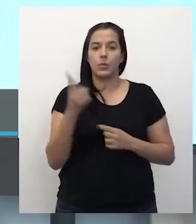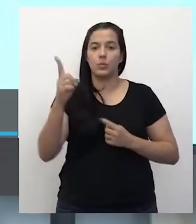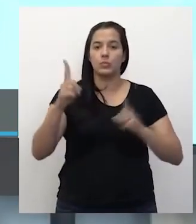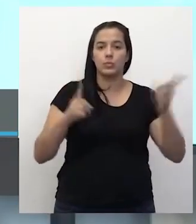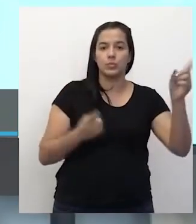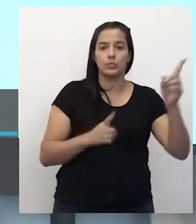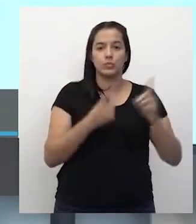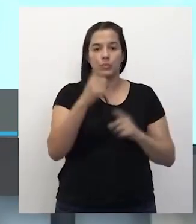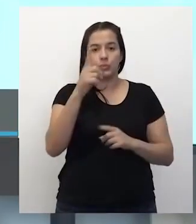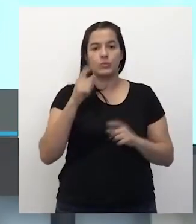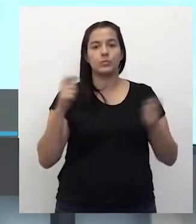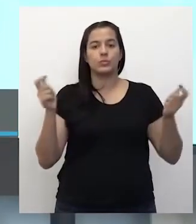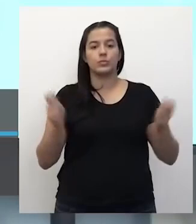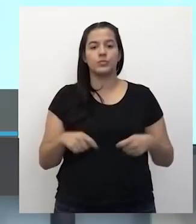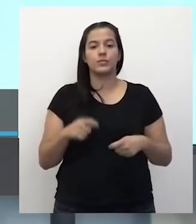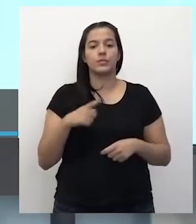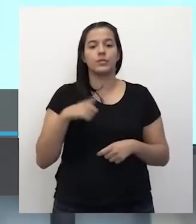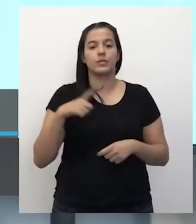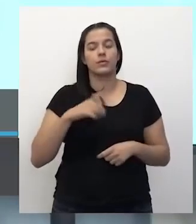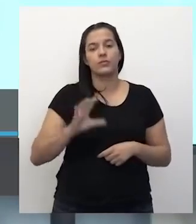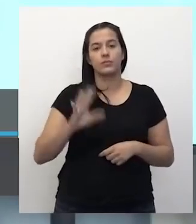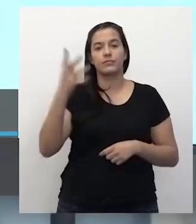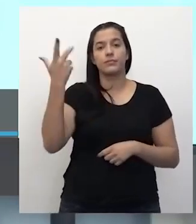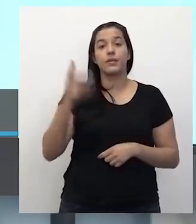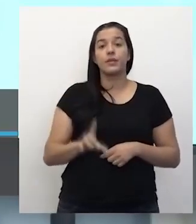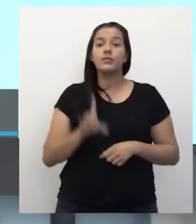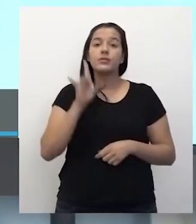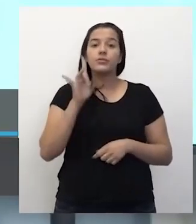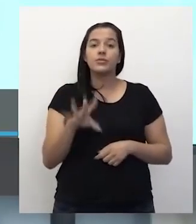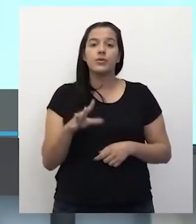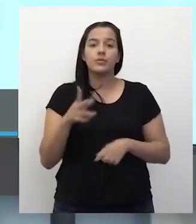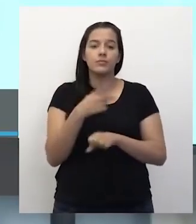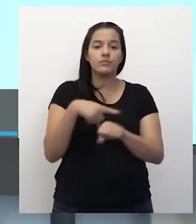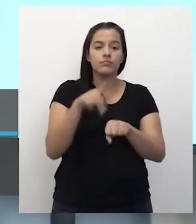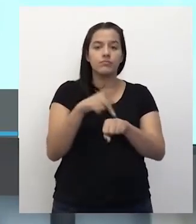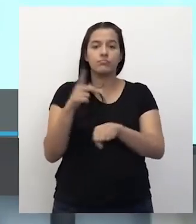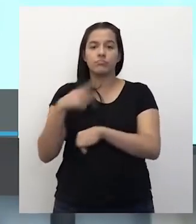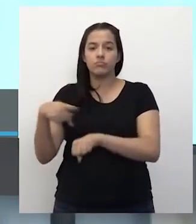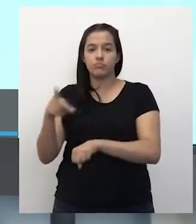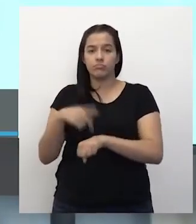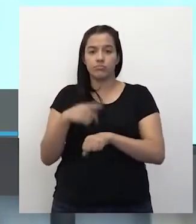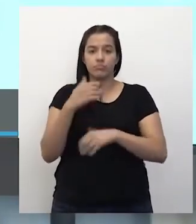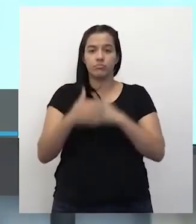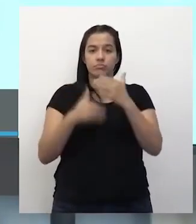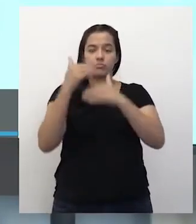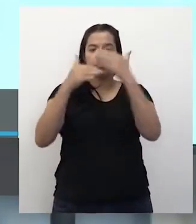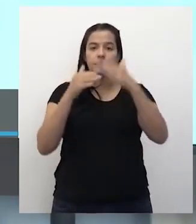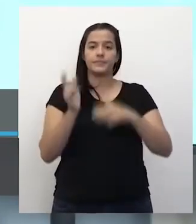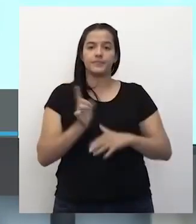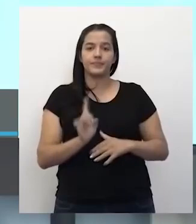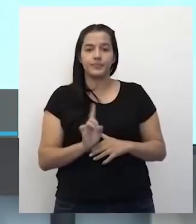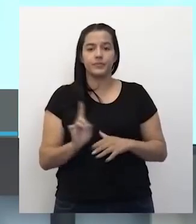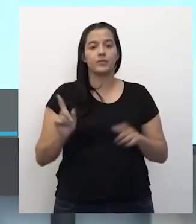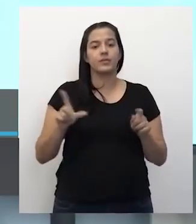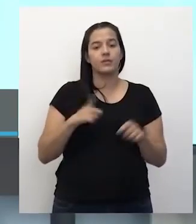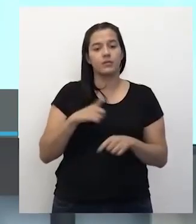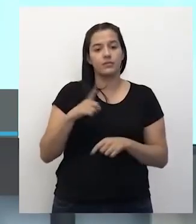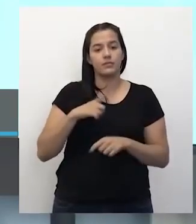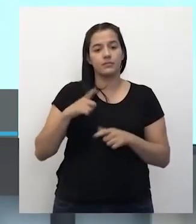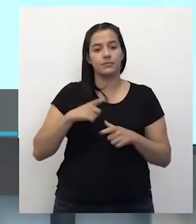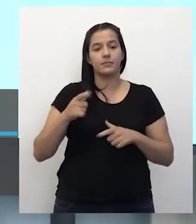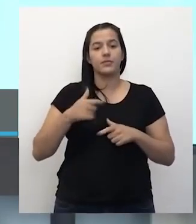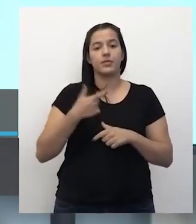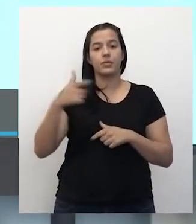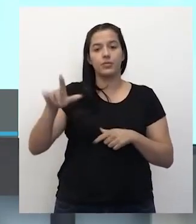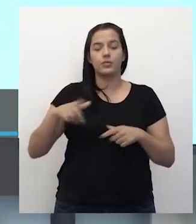né? Então é isso que acaba acontecendo. Mas não é só países considerados em desenvolvimento que tem essa questão de povoamento elevado.